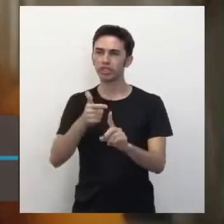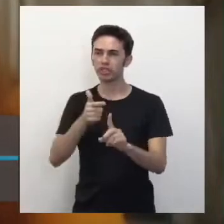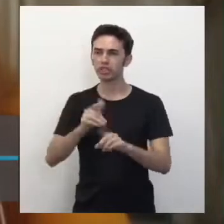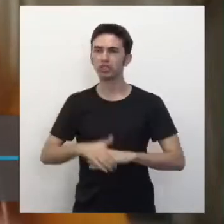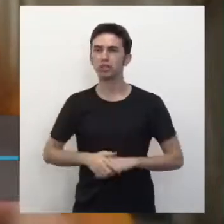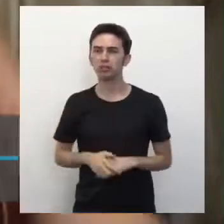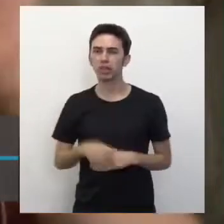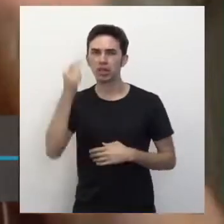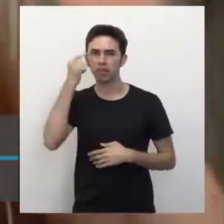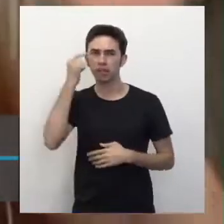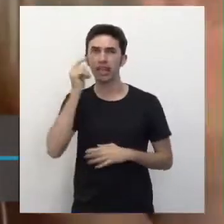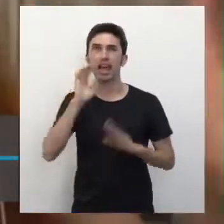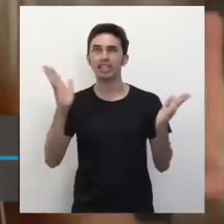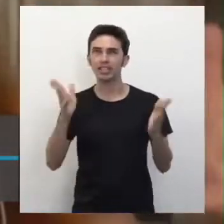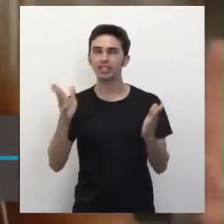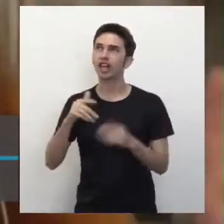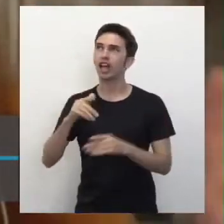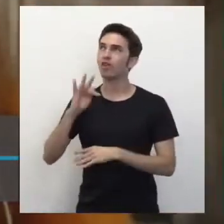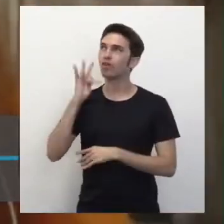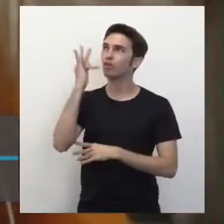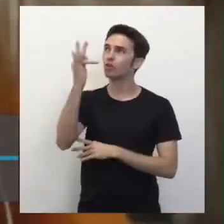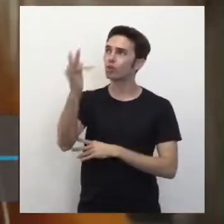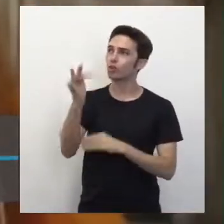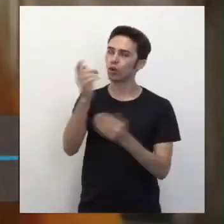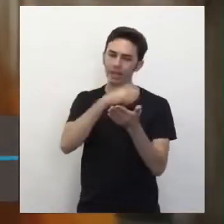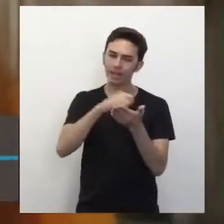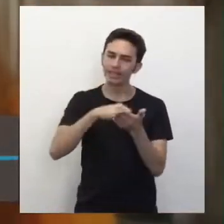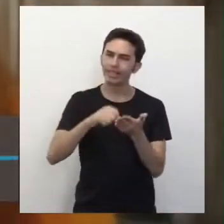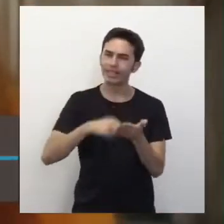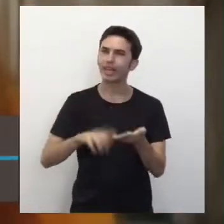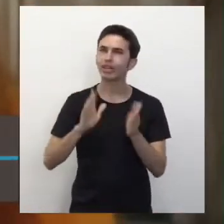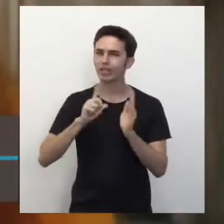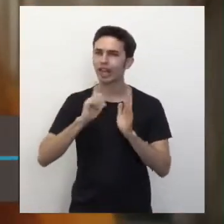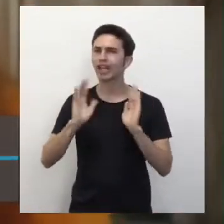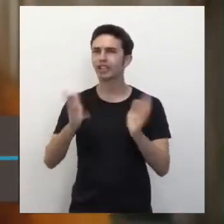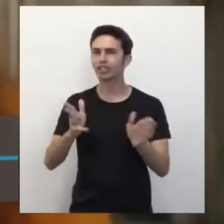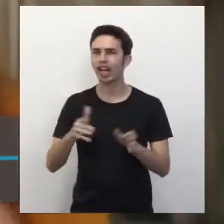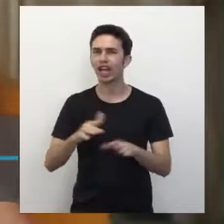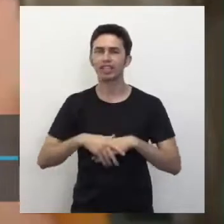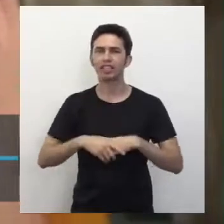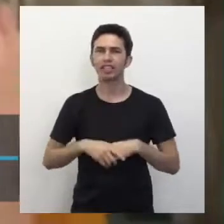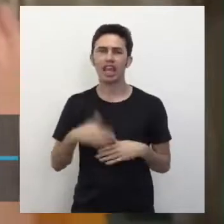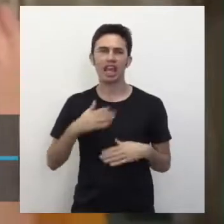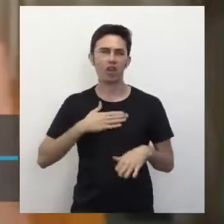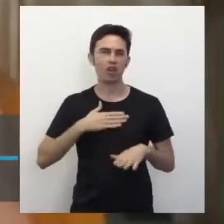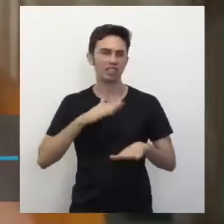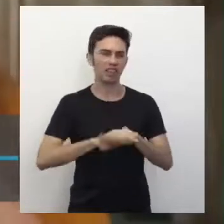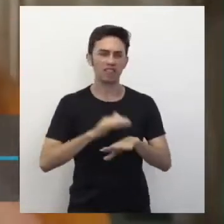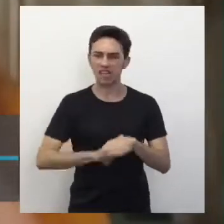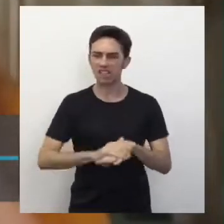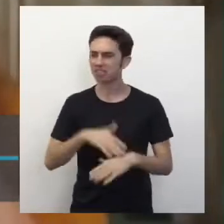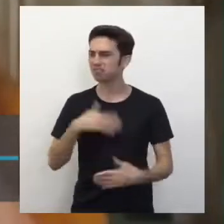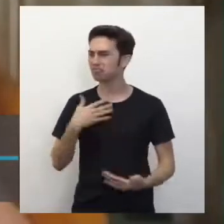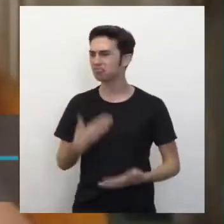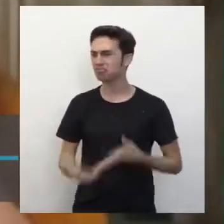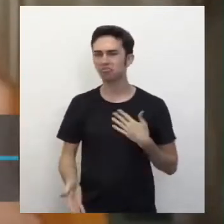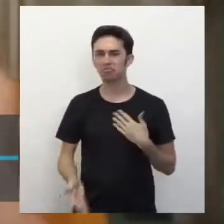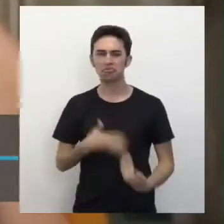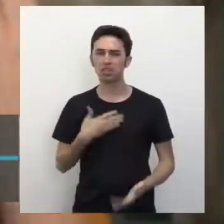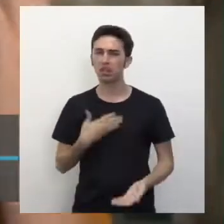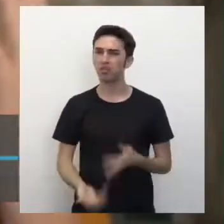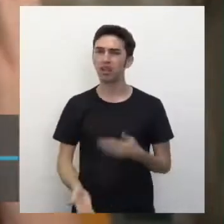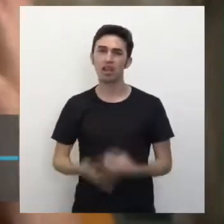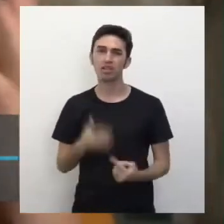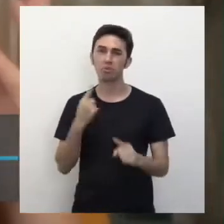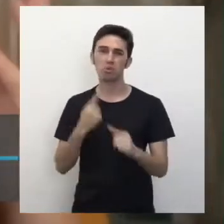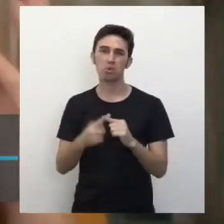de estava escrito, né? Nada do que eu fizer vai ser de grande valia ou vai poder servir para